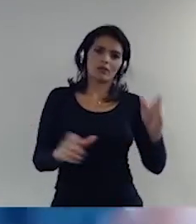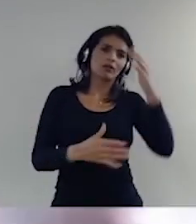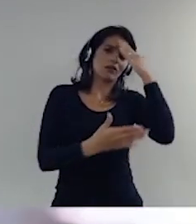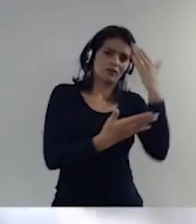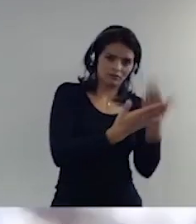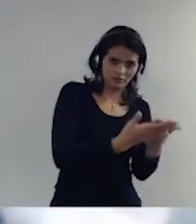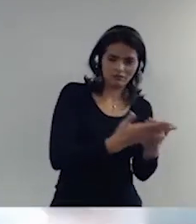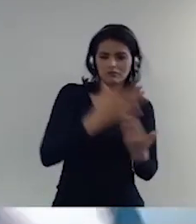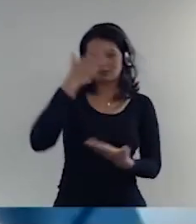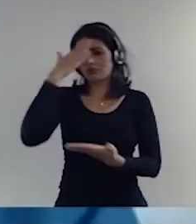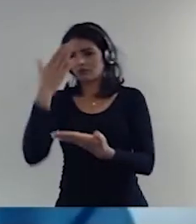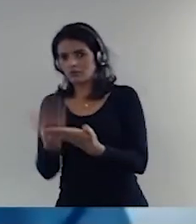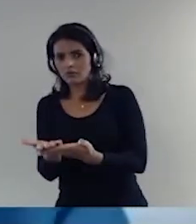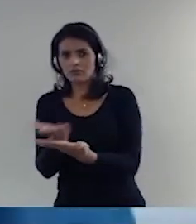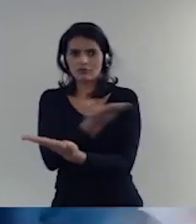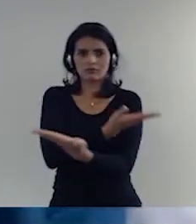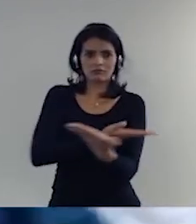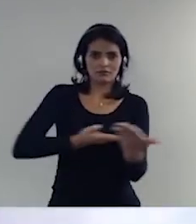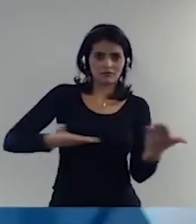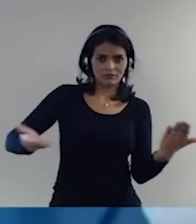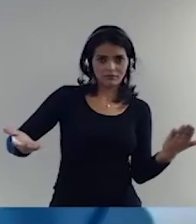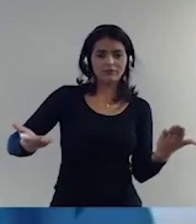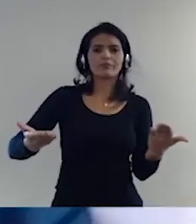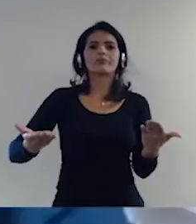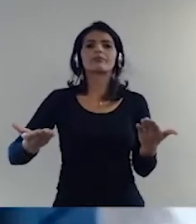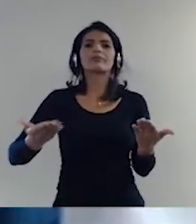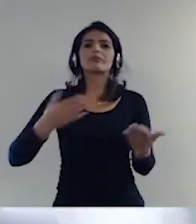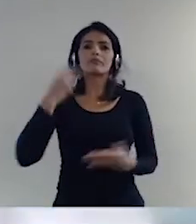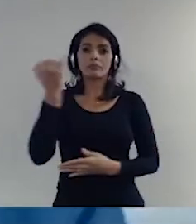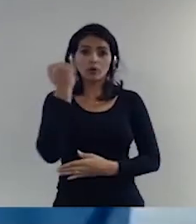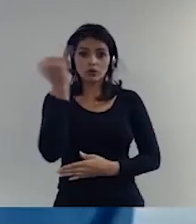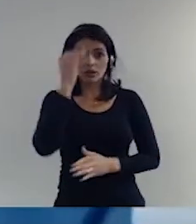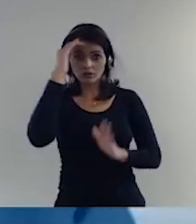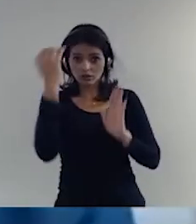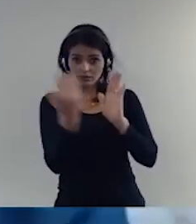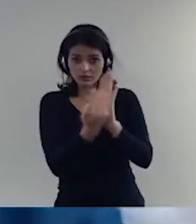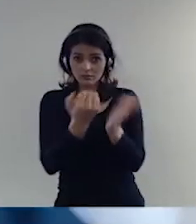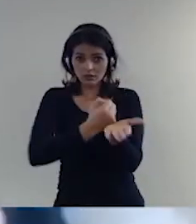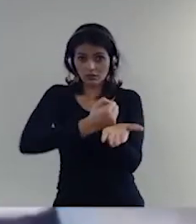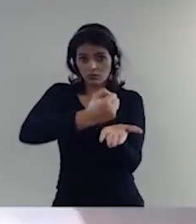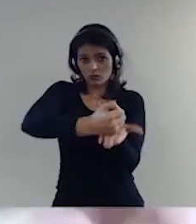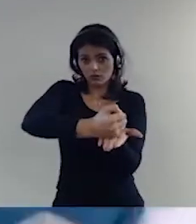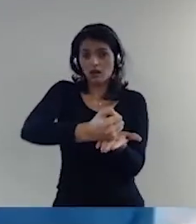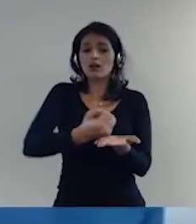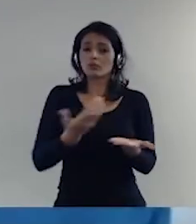é preservar a substância que se pretendeu,